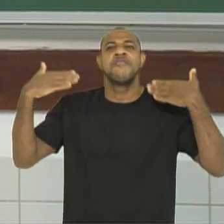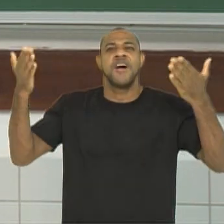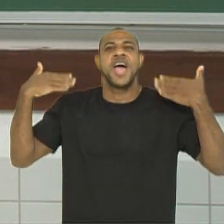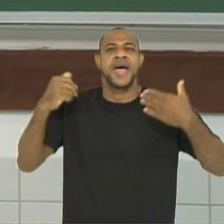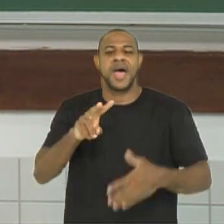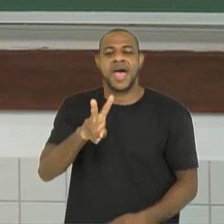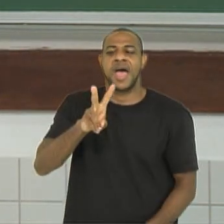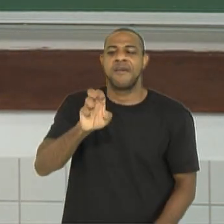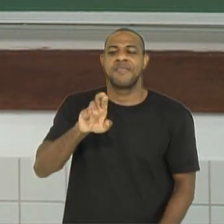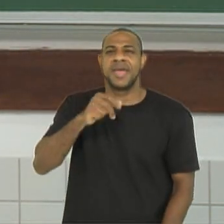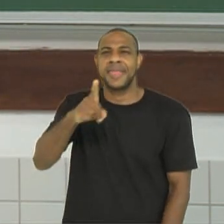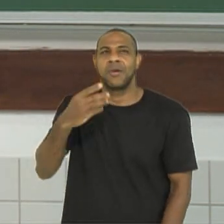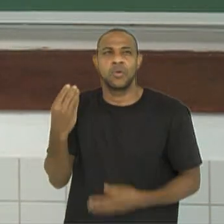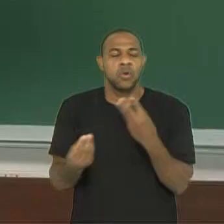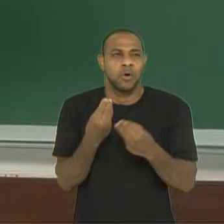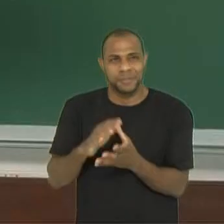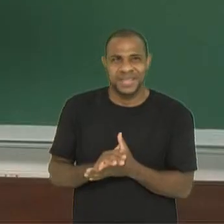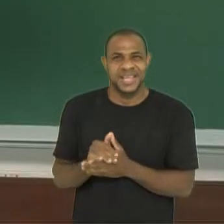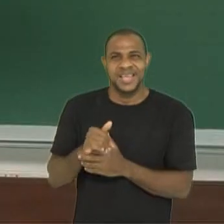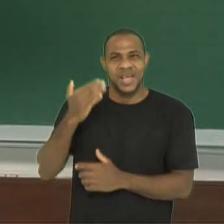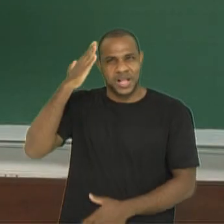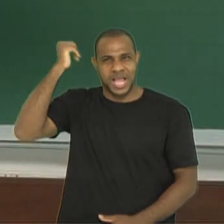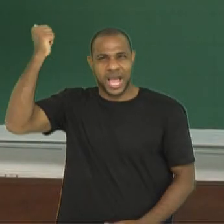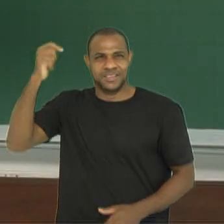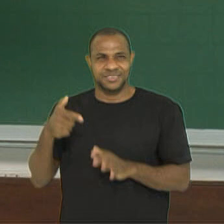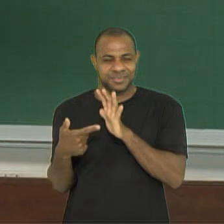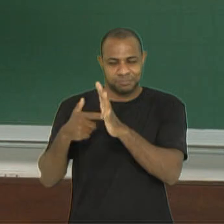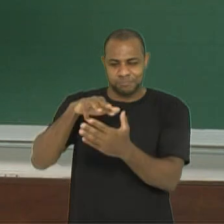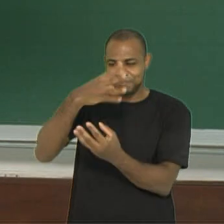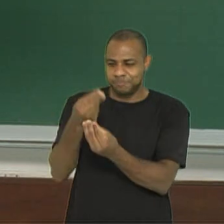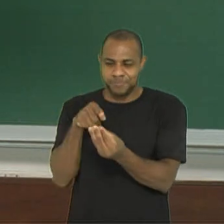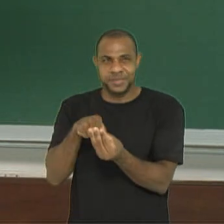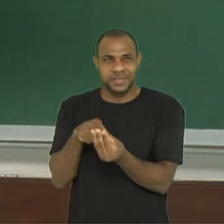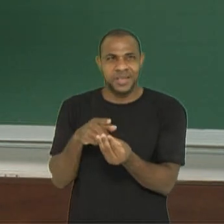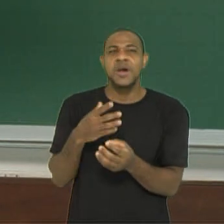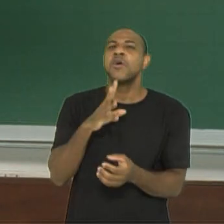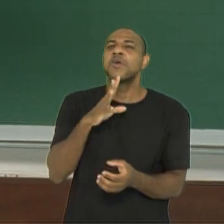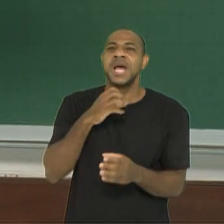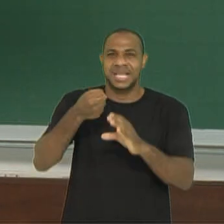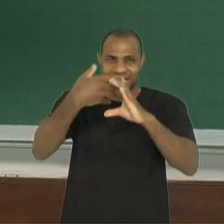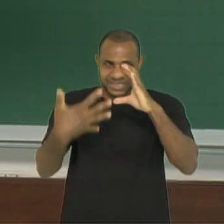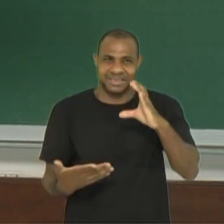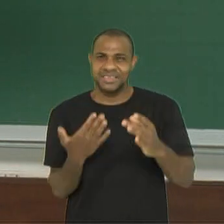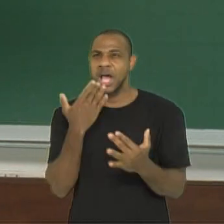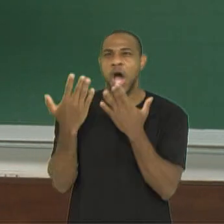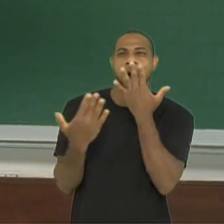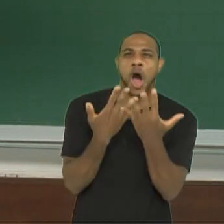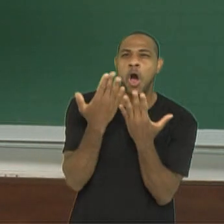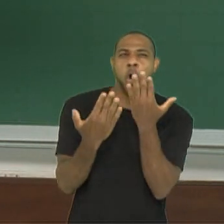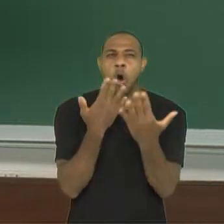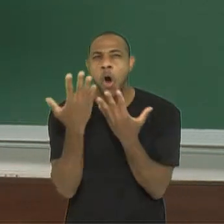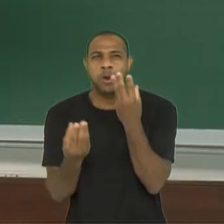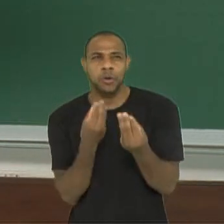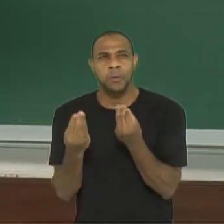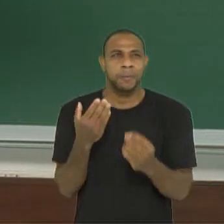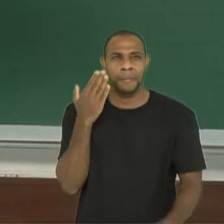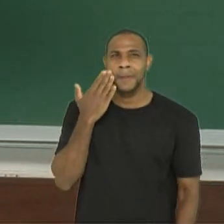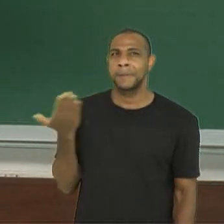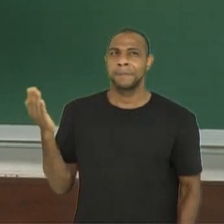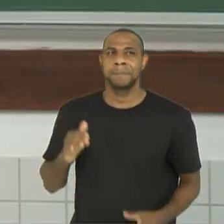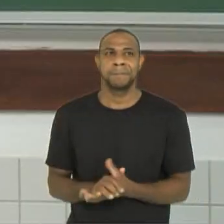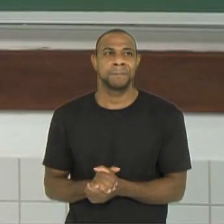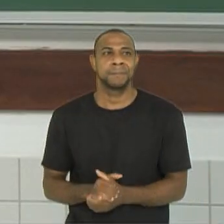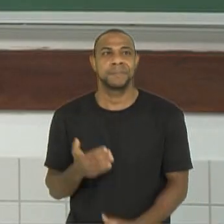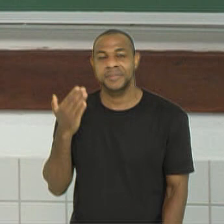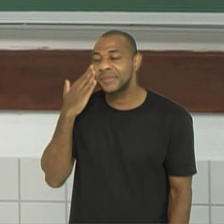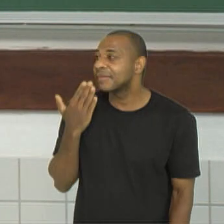Então é muito interessante como os artistas já conhecem essas características das cores para poder produzir trabalhos assim, tá legal? Aí eu